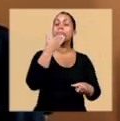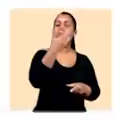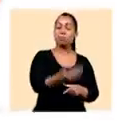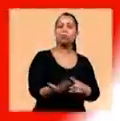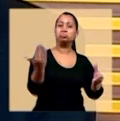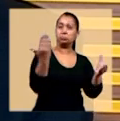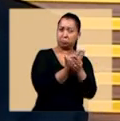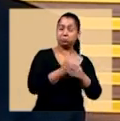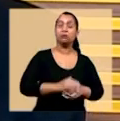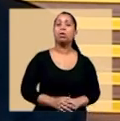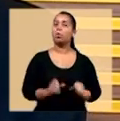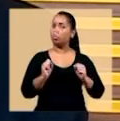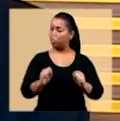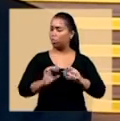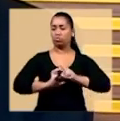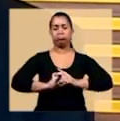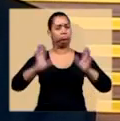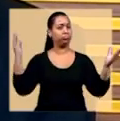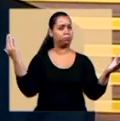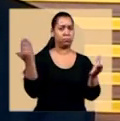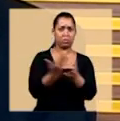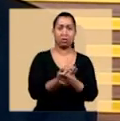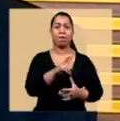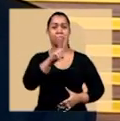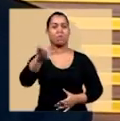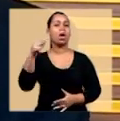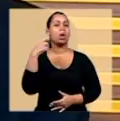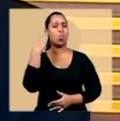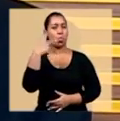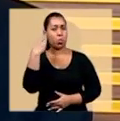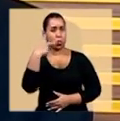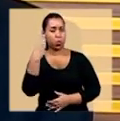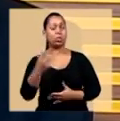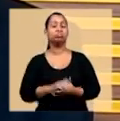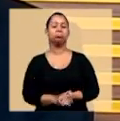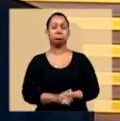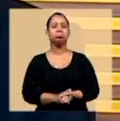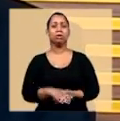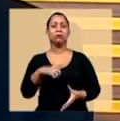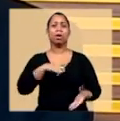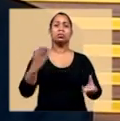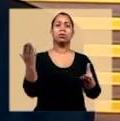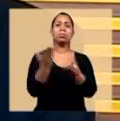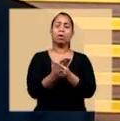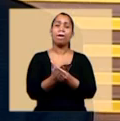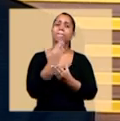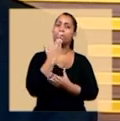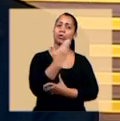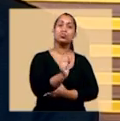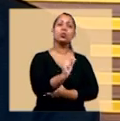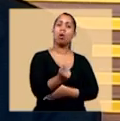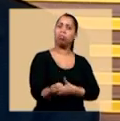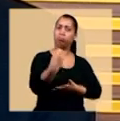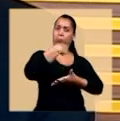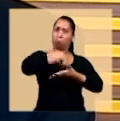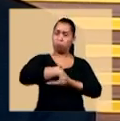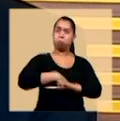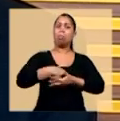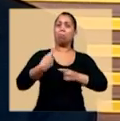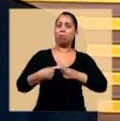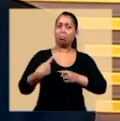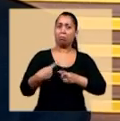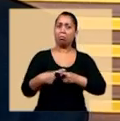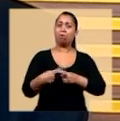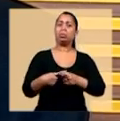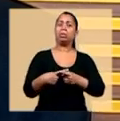judicial. Essa via é sempre possível. Ele procura um advogado e entra com uma ação postulando uma reparação